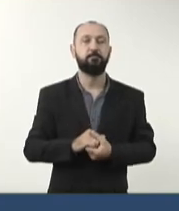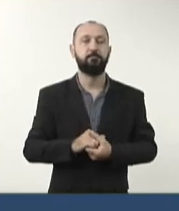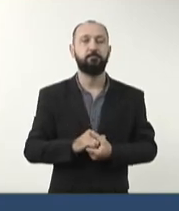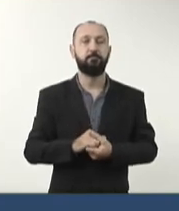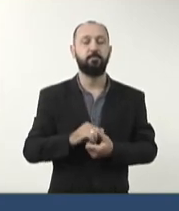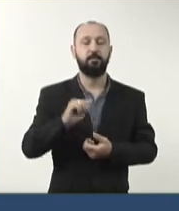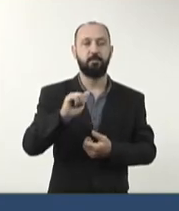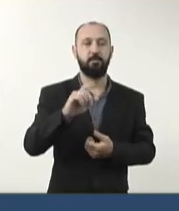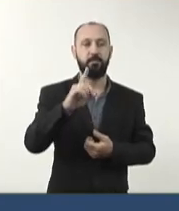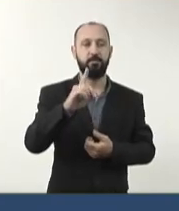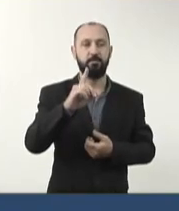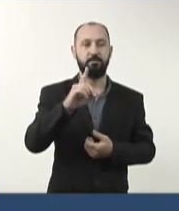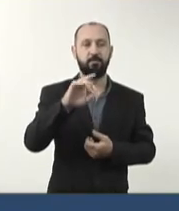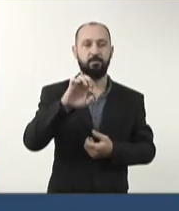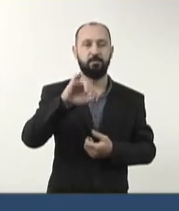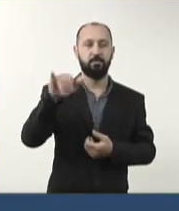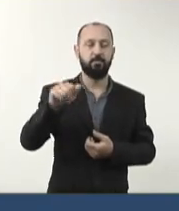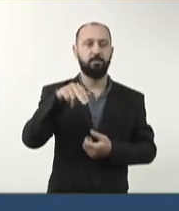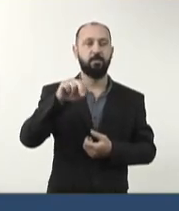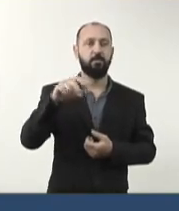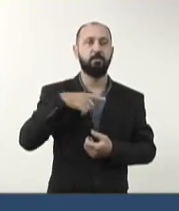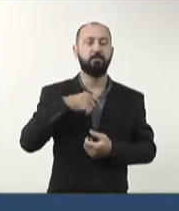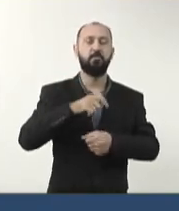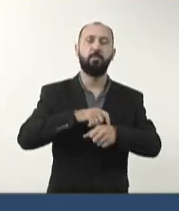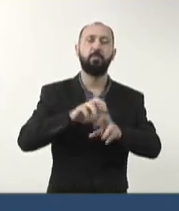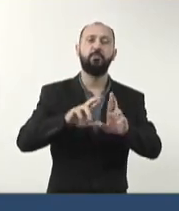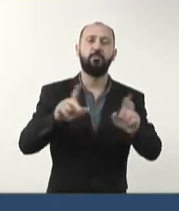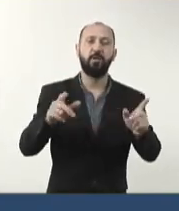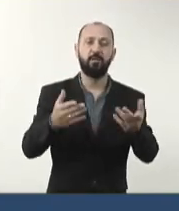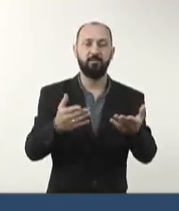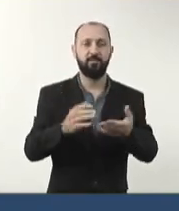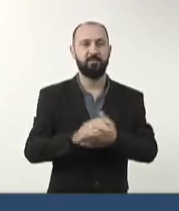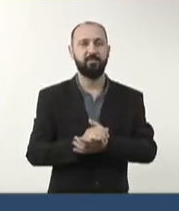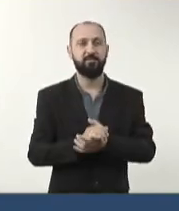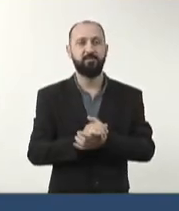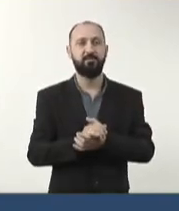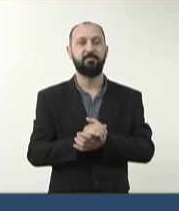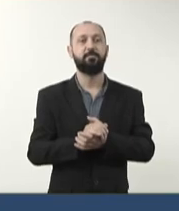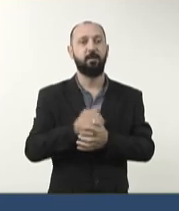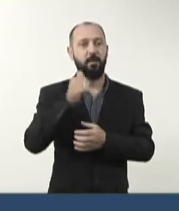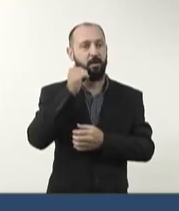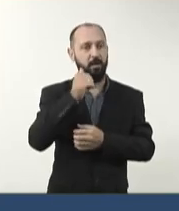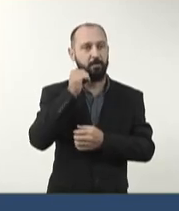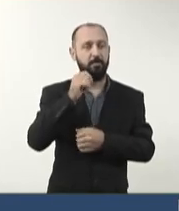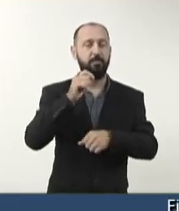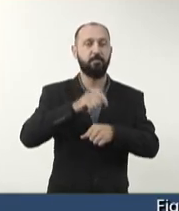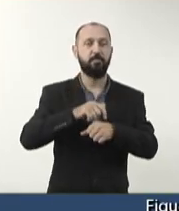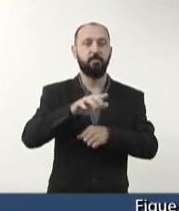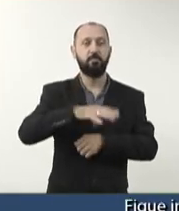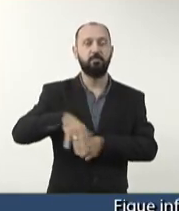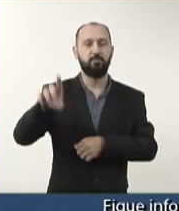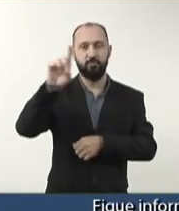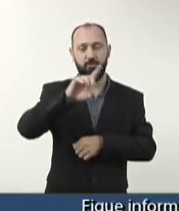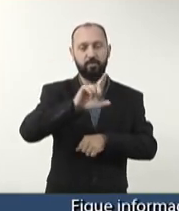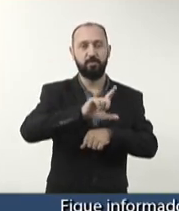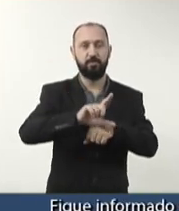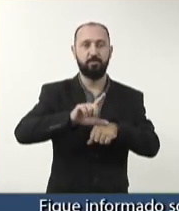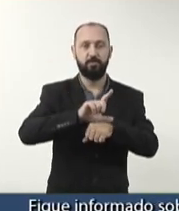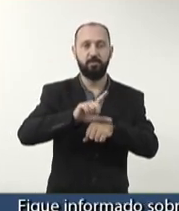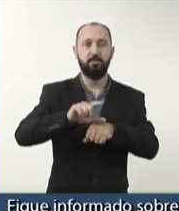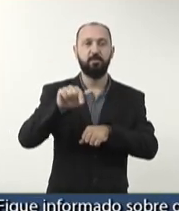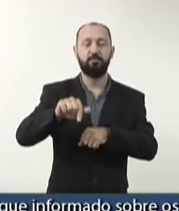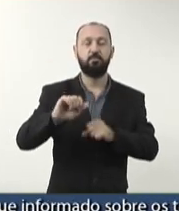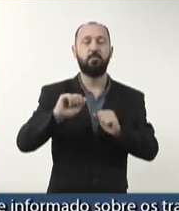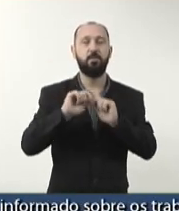a Djenane, que trouxe um momento diferente para as mulheres no Dia Lilás, aqui da